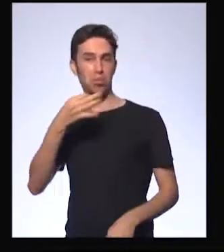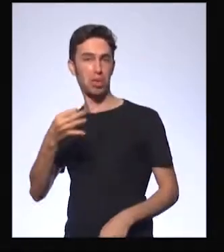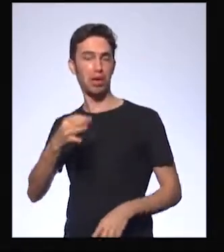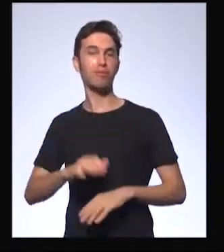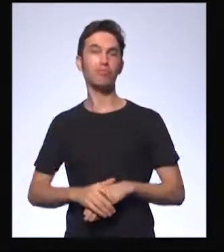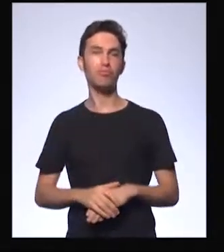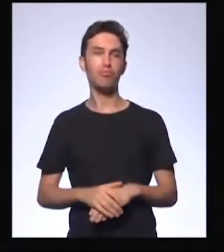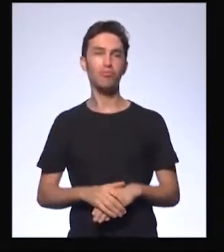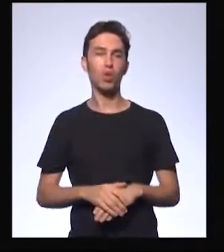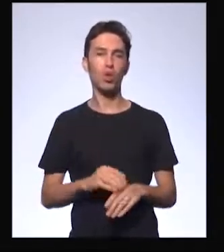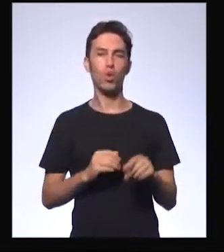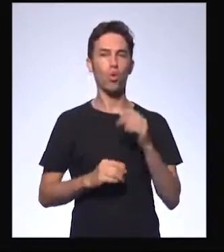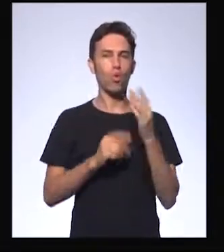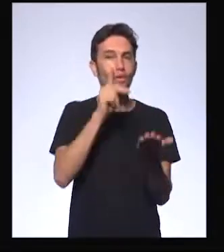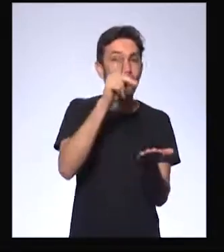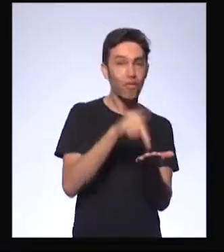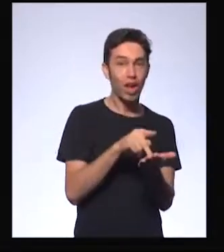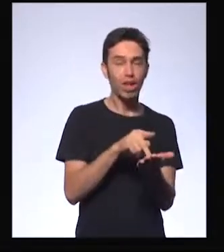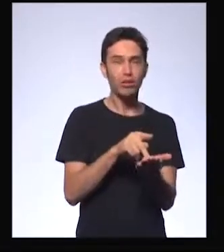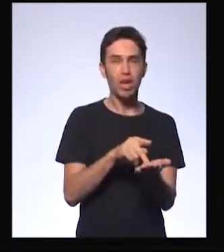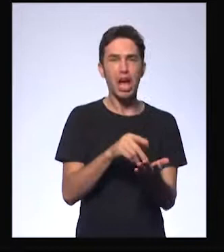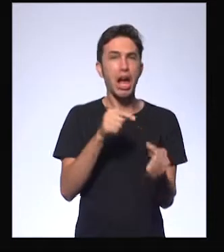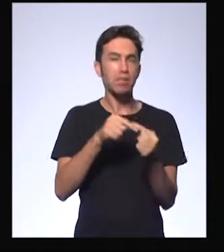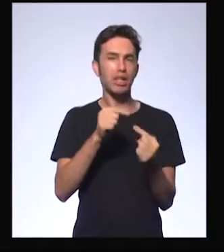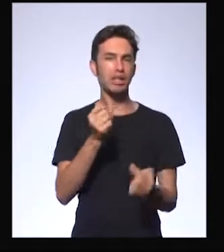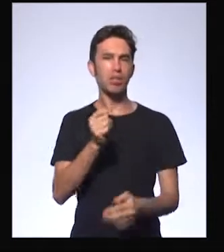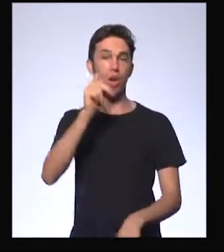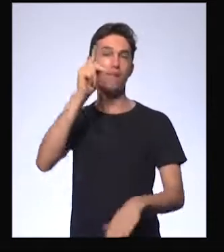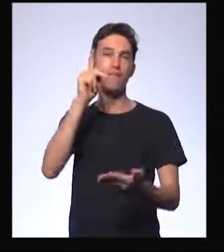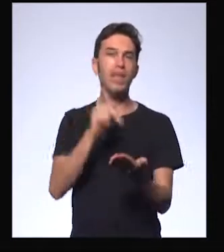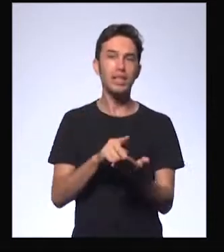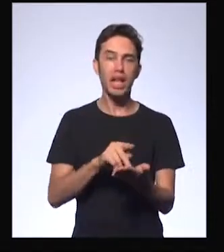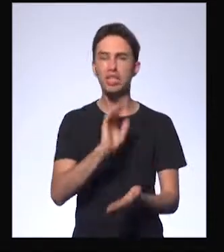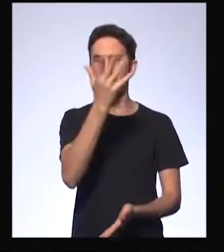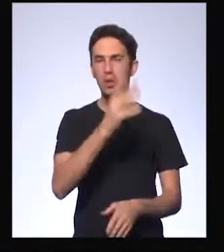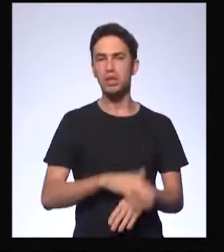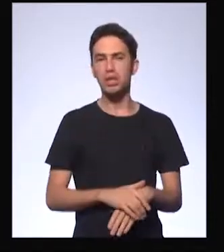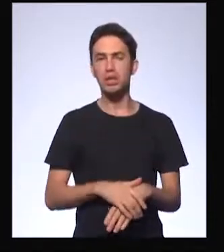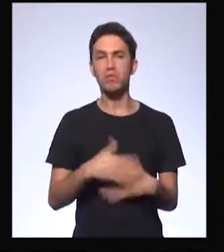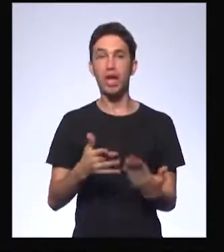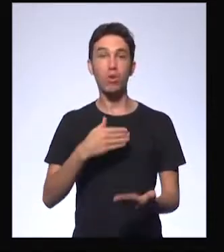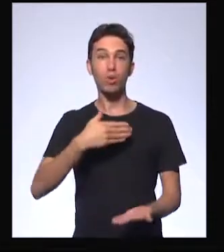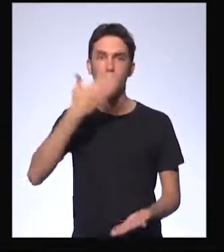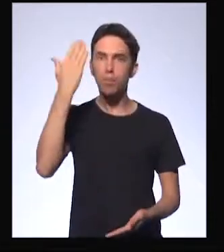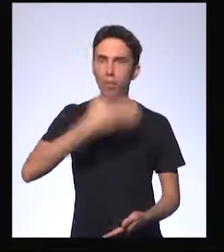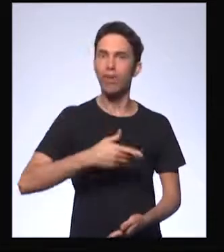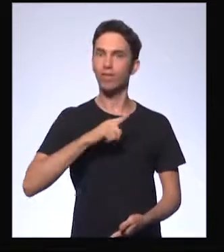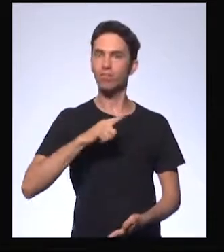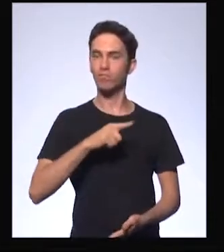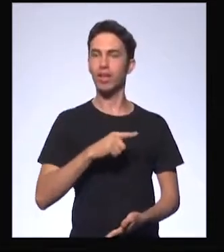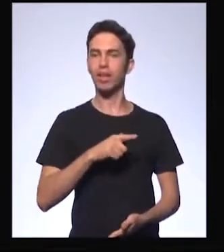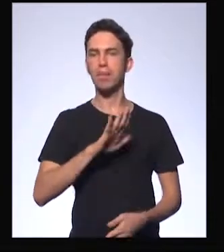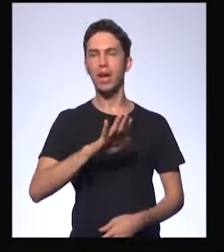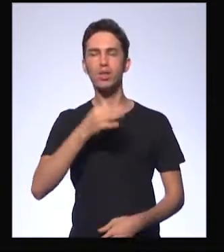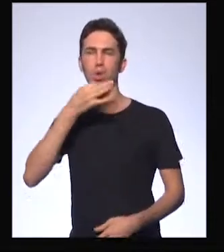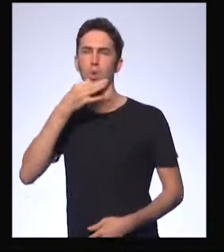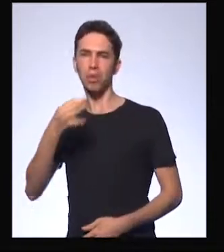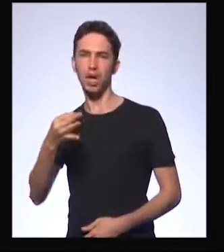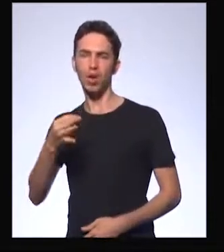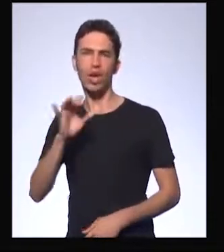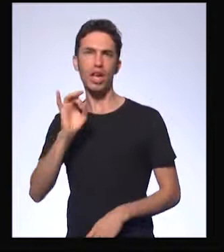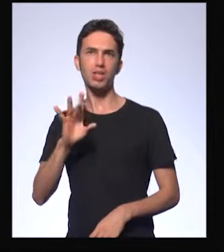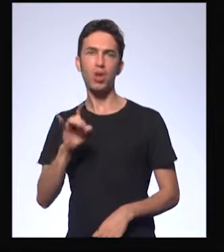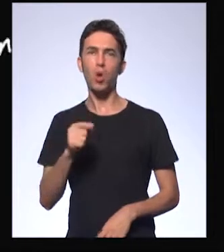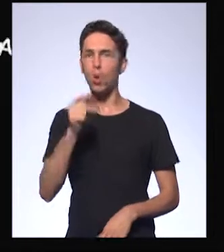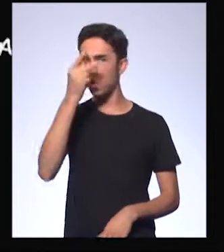opinião. Um fato é uma verdade, é algo que foi comprovado. Já uma opinião é